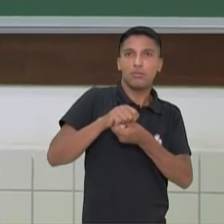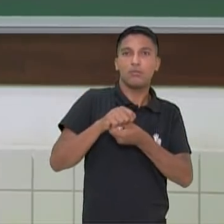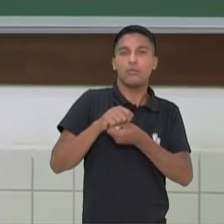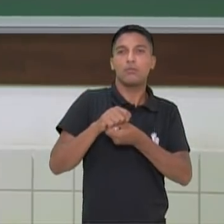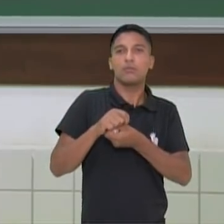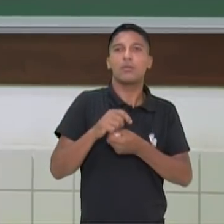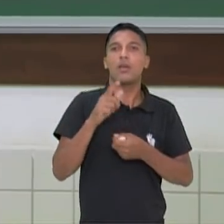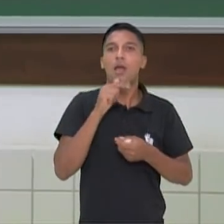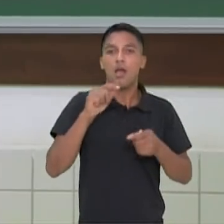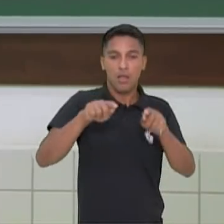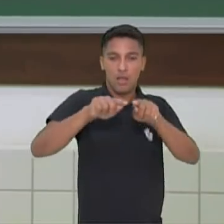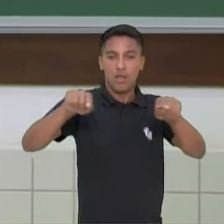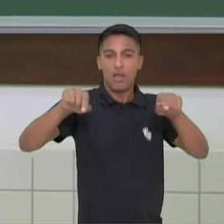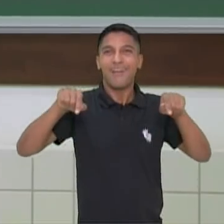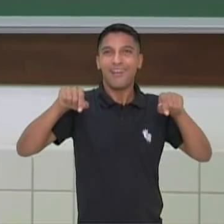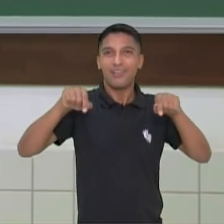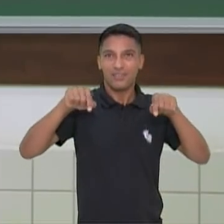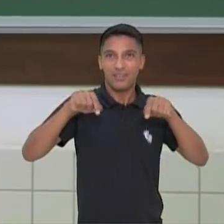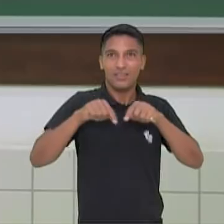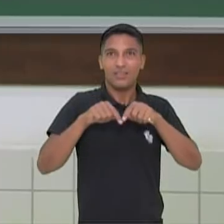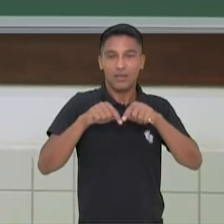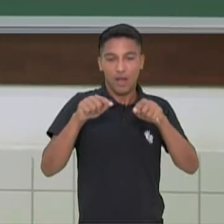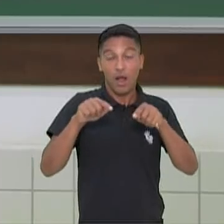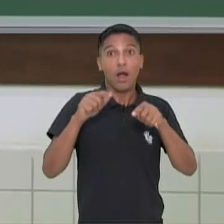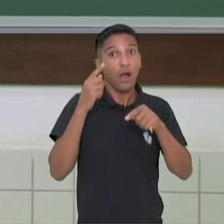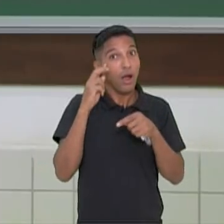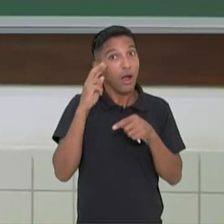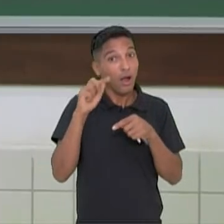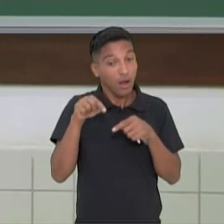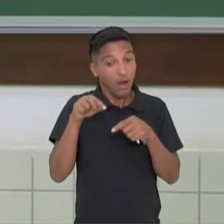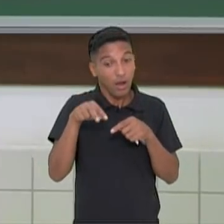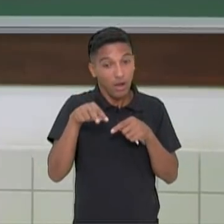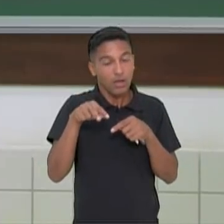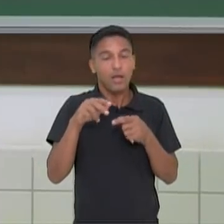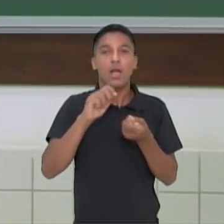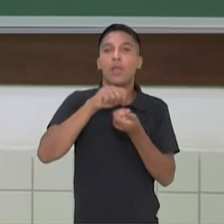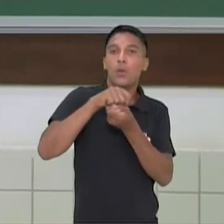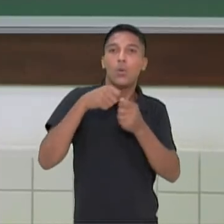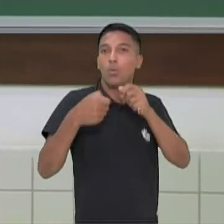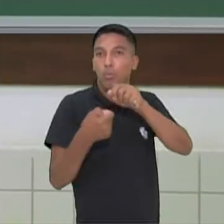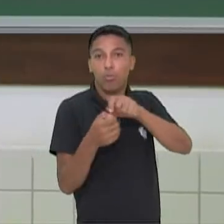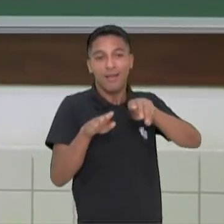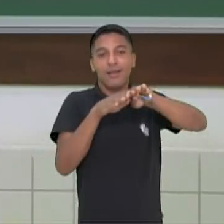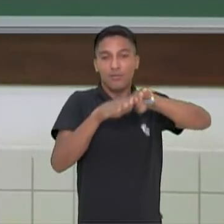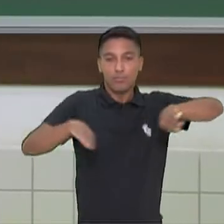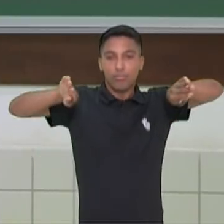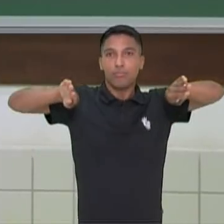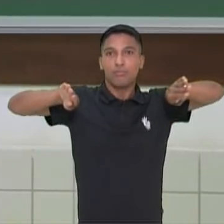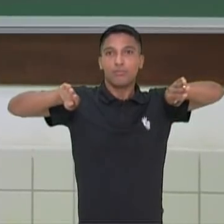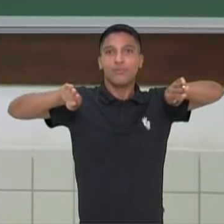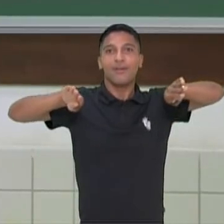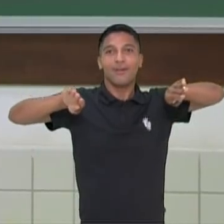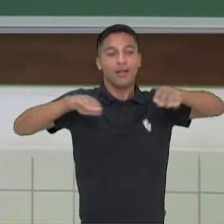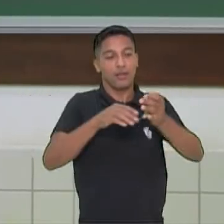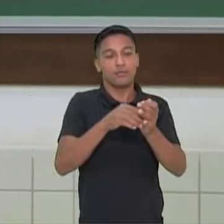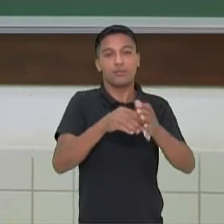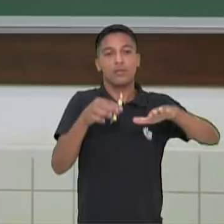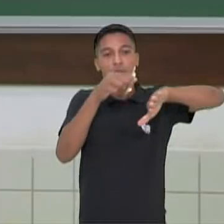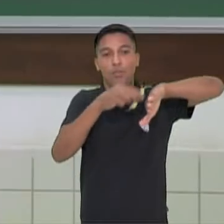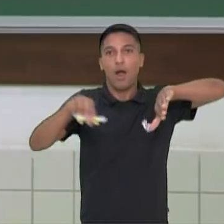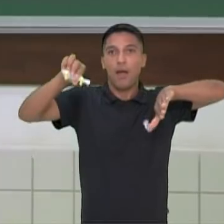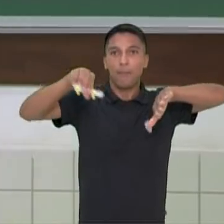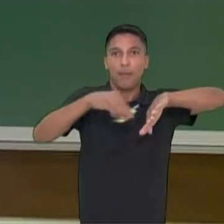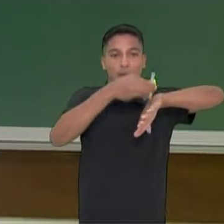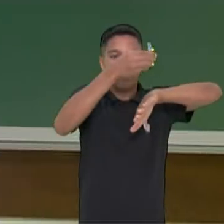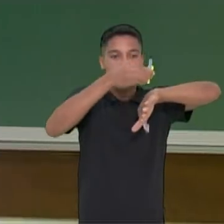pista em U, né, para o skate vertical, né, com as suas manobras aéreas, ok?